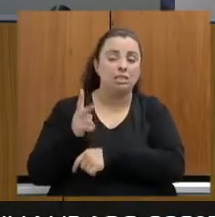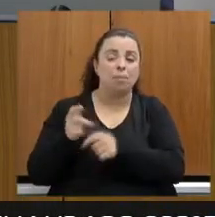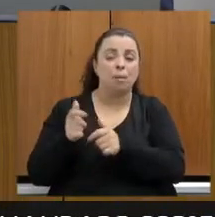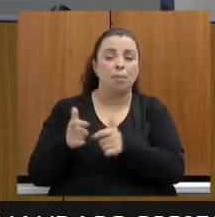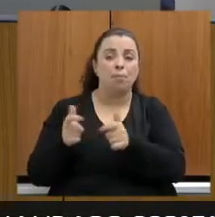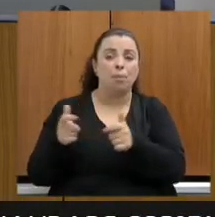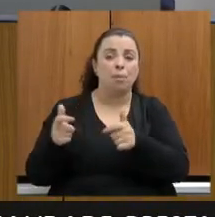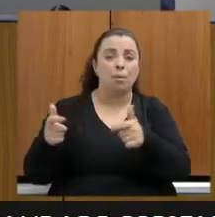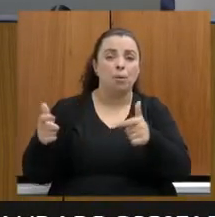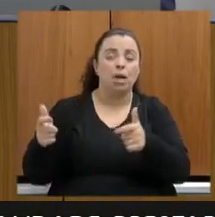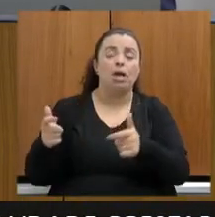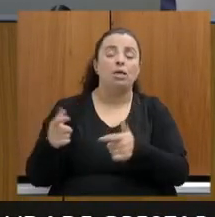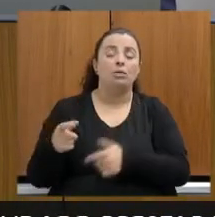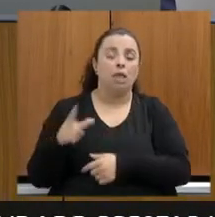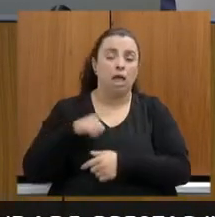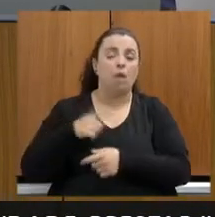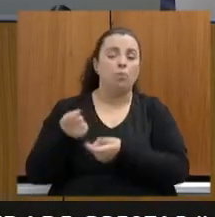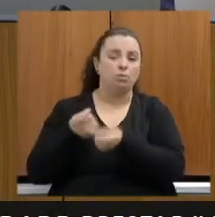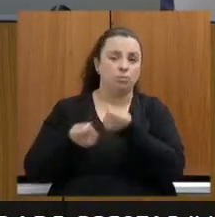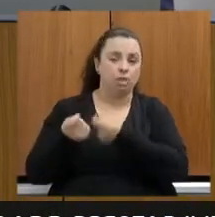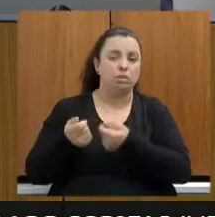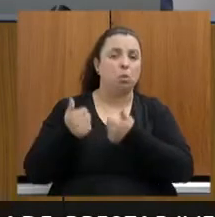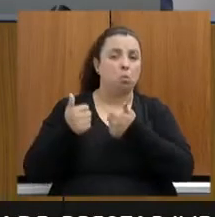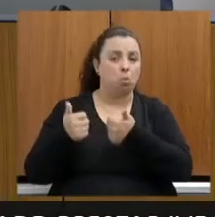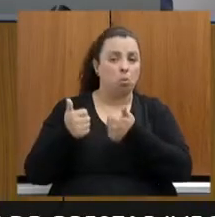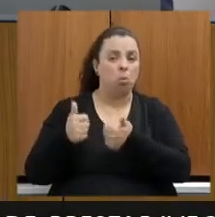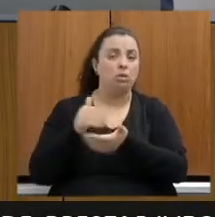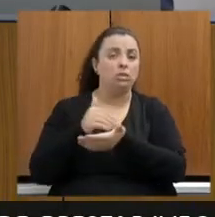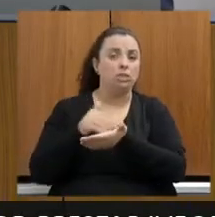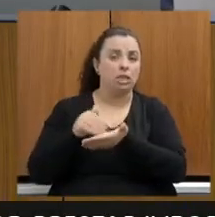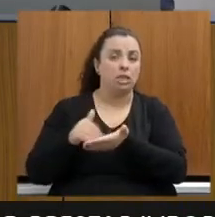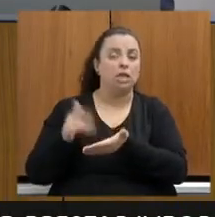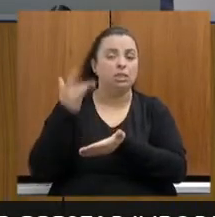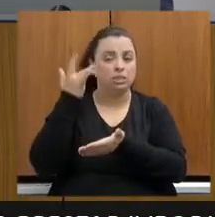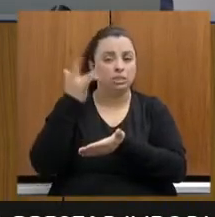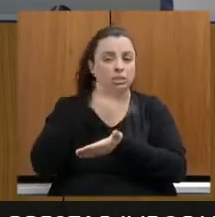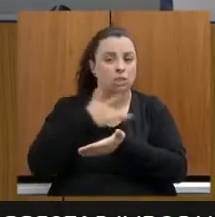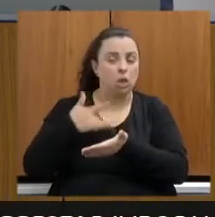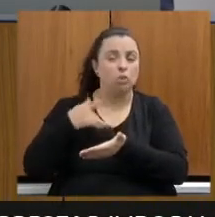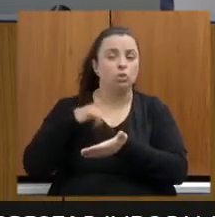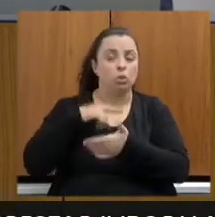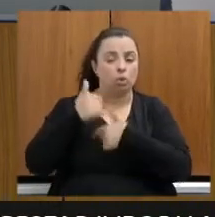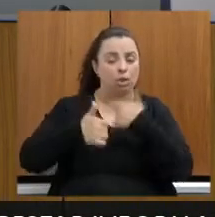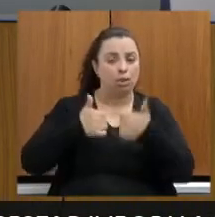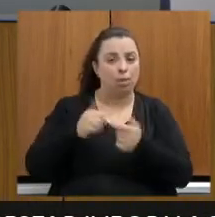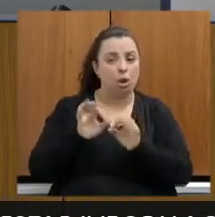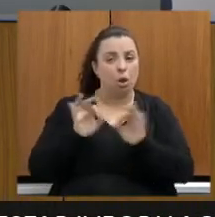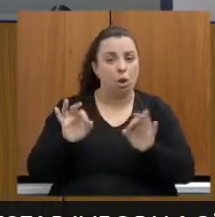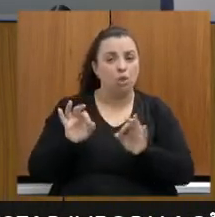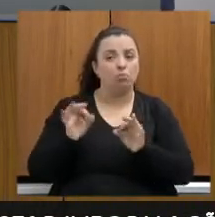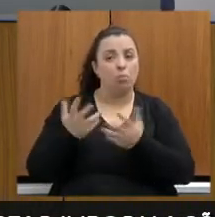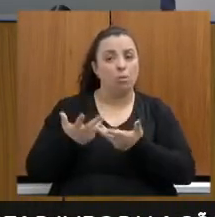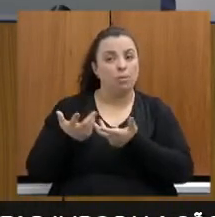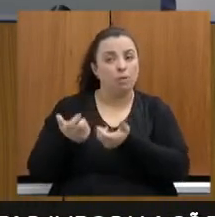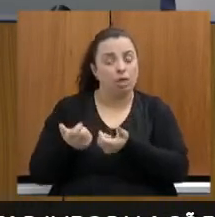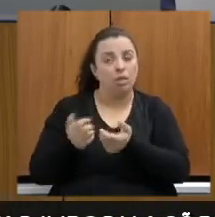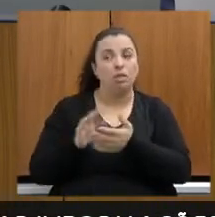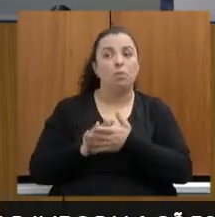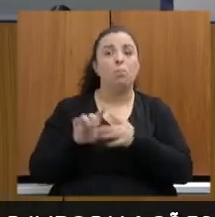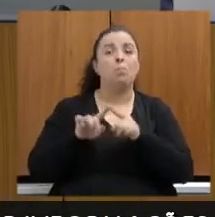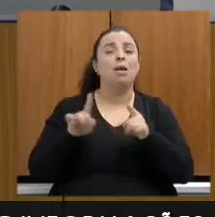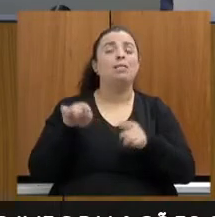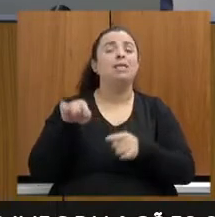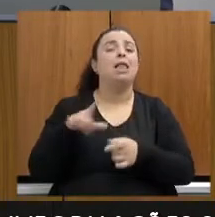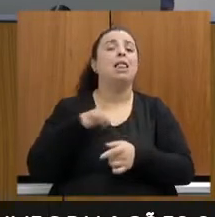muito bem administrada a secretária de saúde tem feito um trabalho primoroso e para poder nos atender mas temos uma